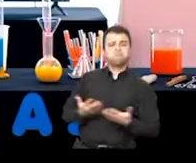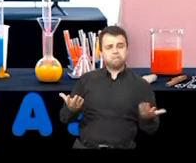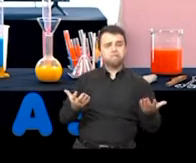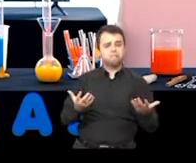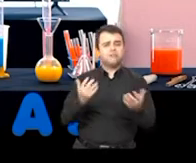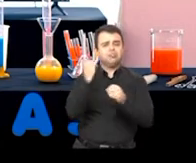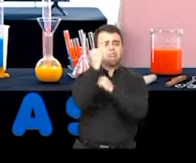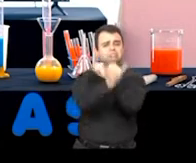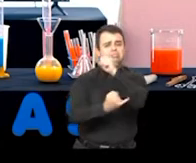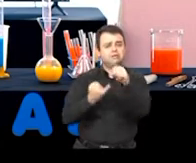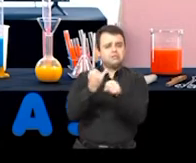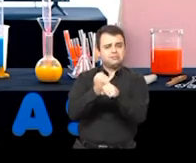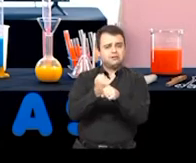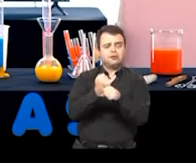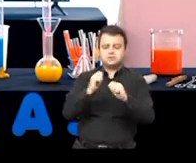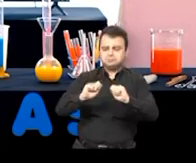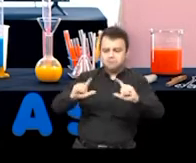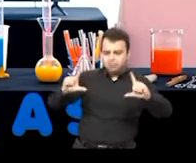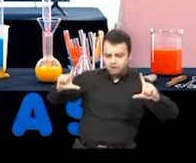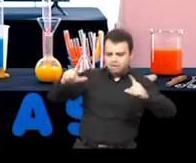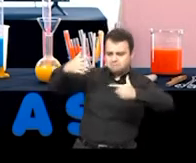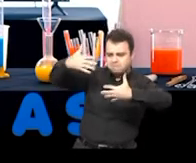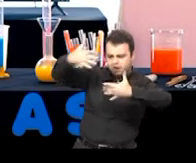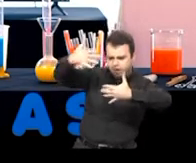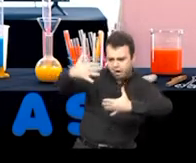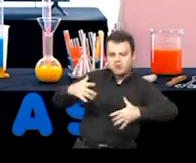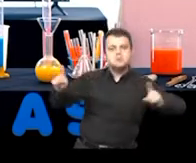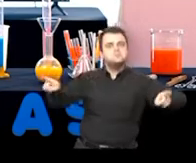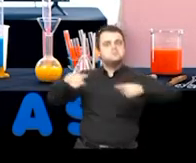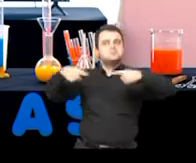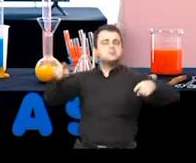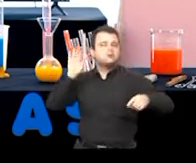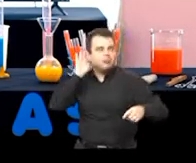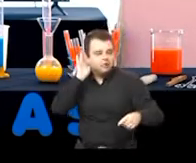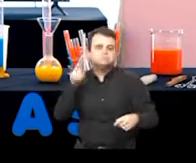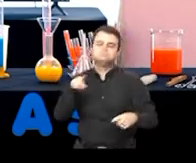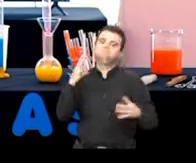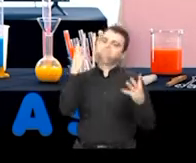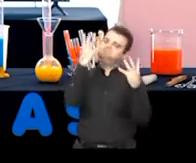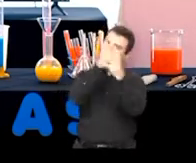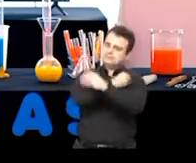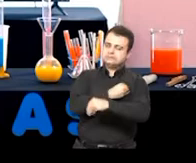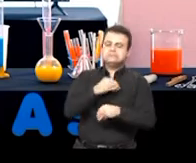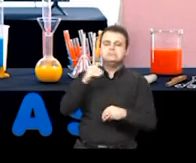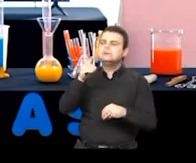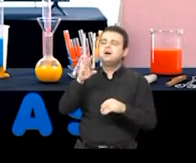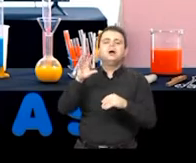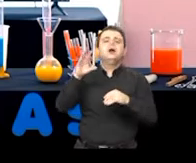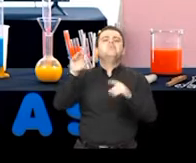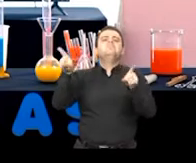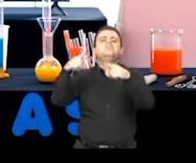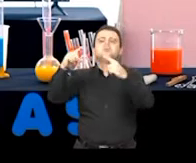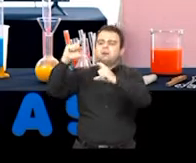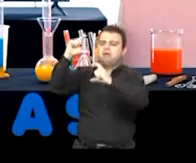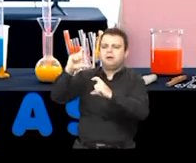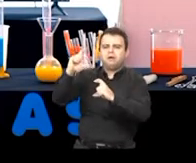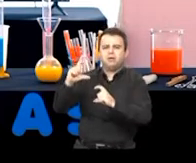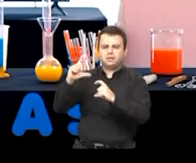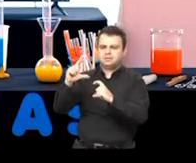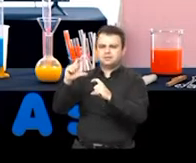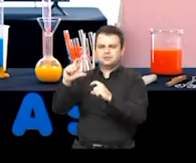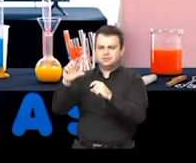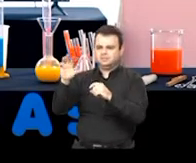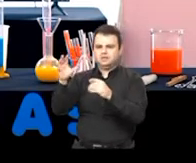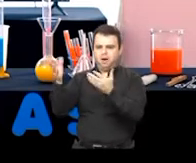acessarem na internet essa música inteira e também verem como ela é muito bonita. Vou trazer alguns trechos para vocês.